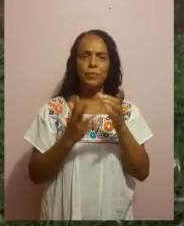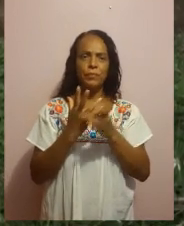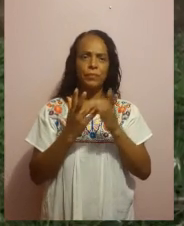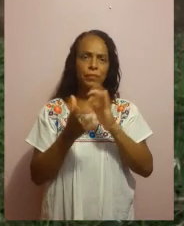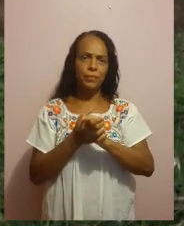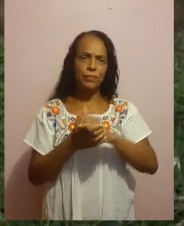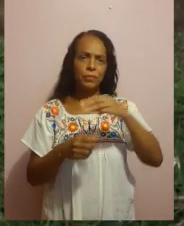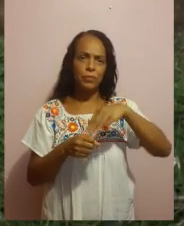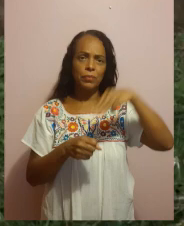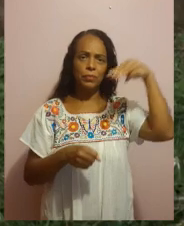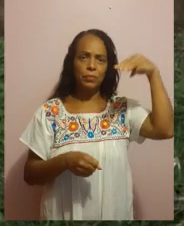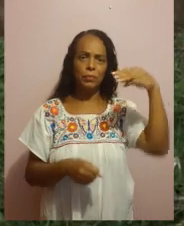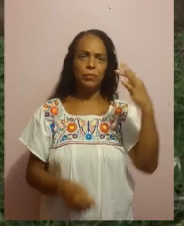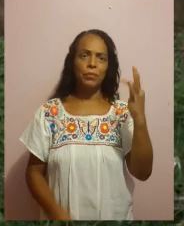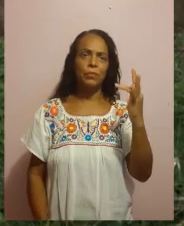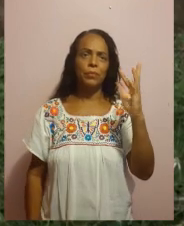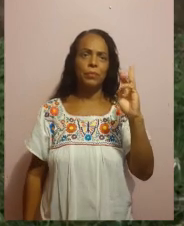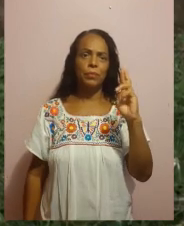não melhorou,